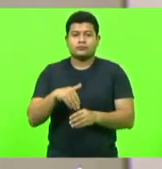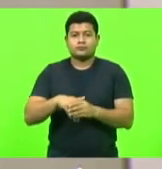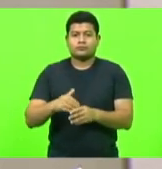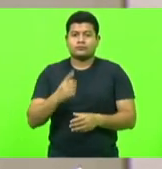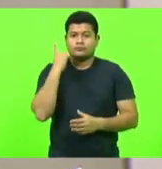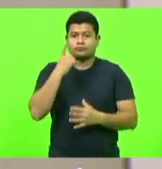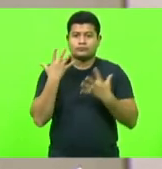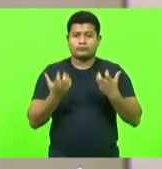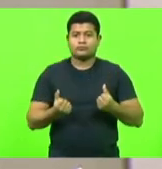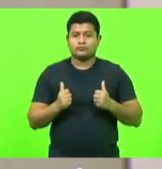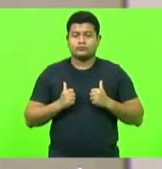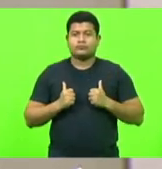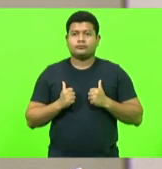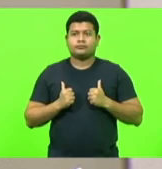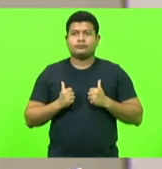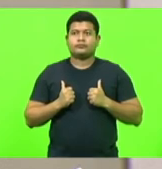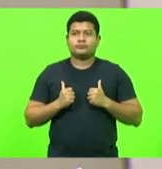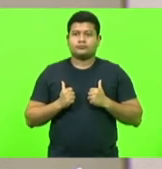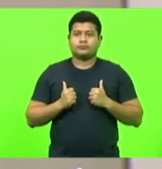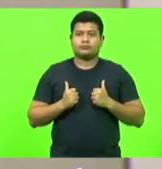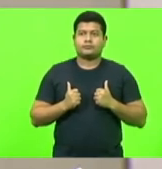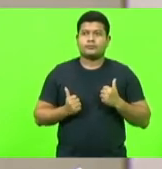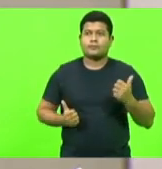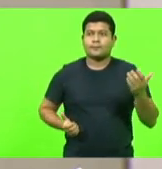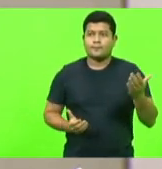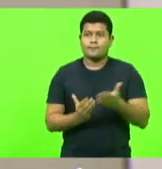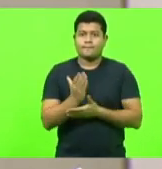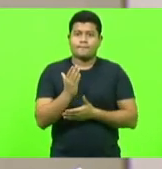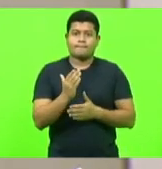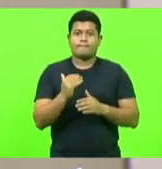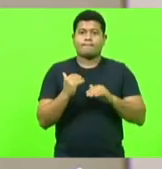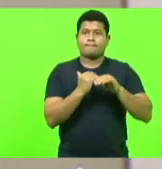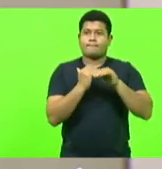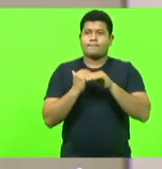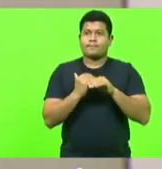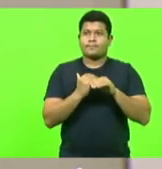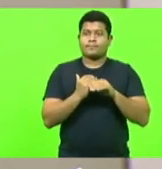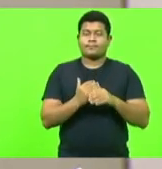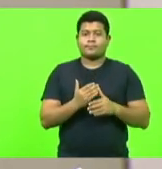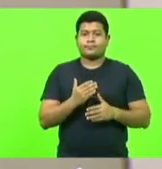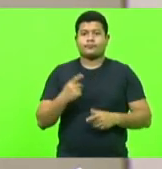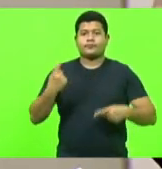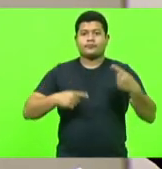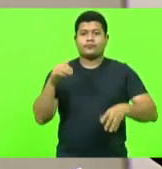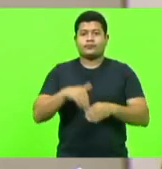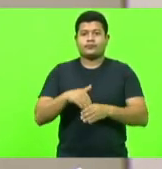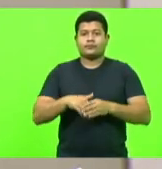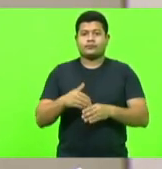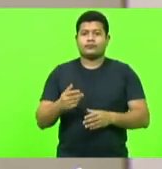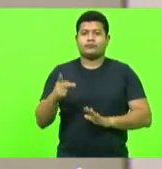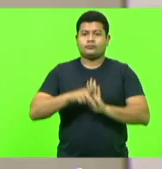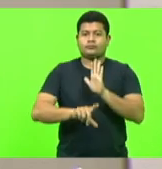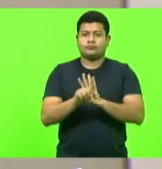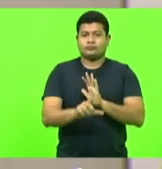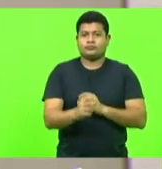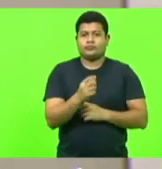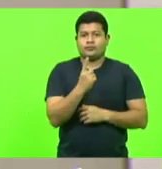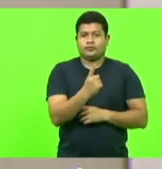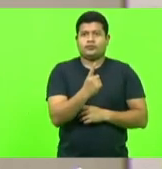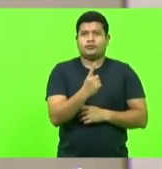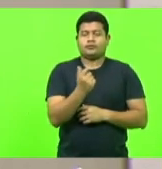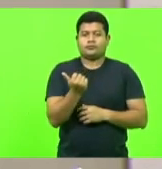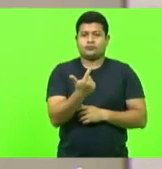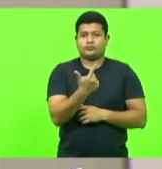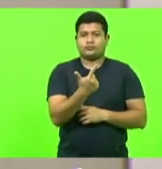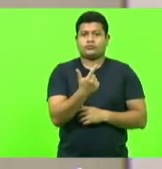votação. Deputados que aprovam, permaneçam como se encontram. Aprovado por unanimidade. Discussão e votação em turno único do projeto de lei